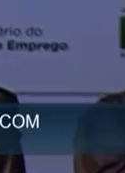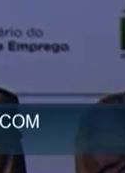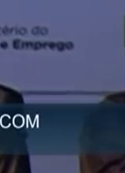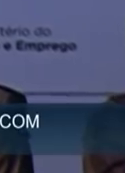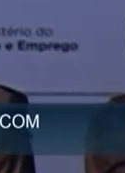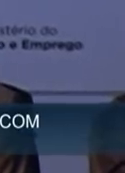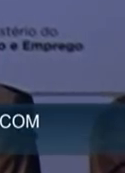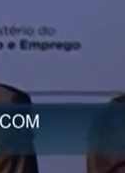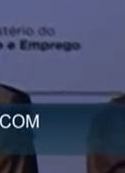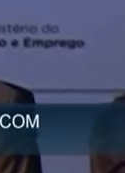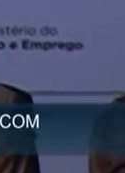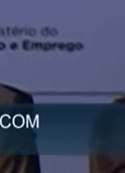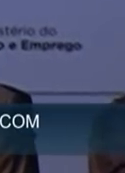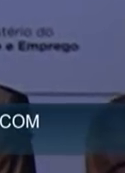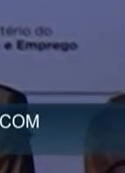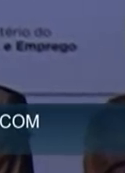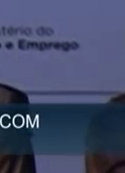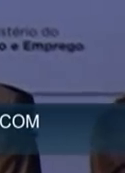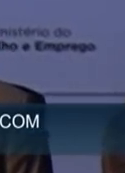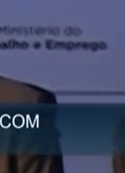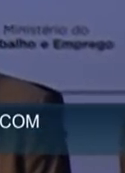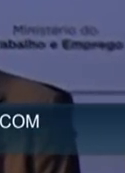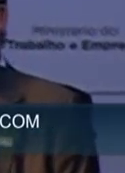e tempo de morrer.